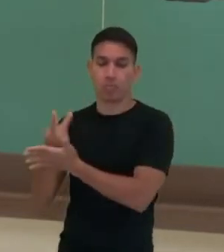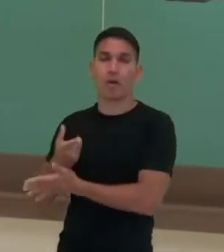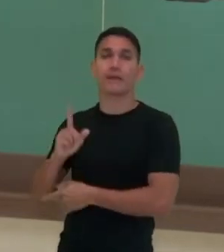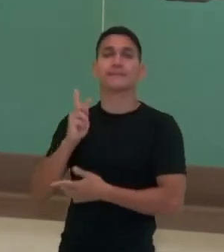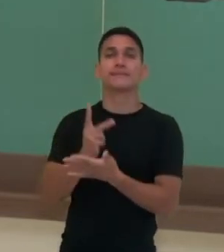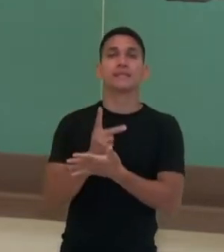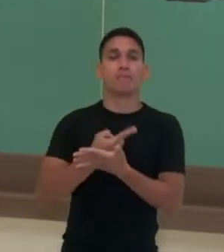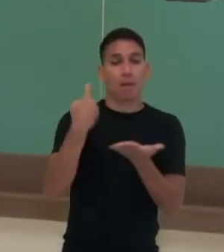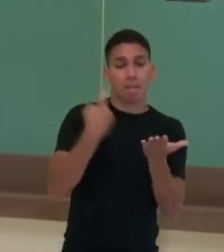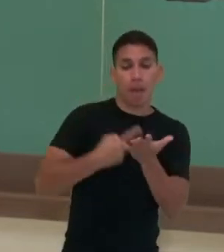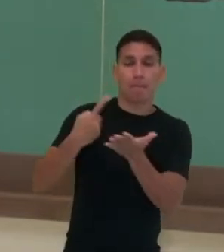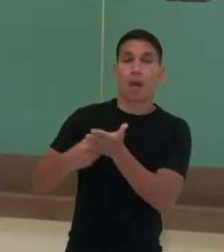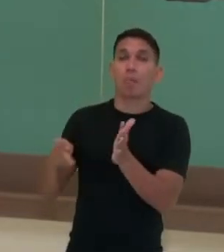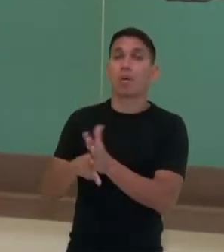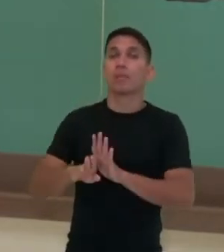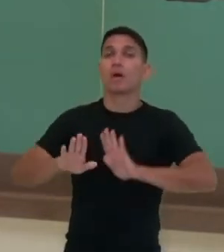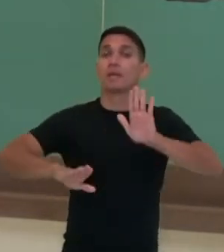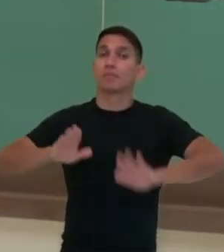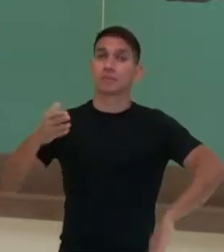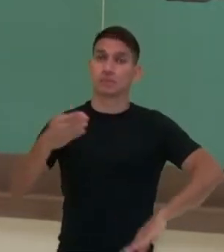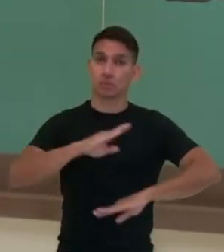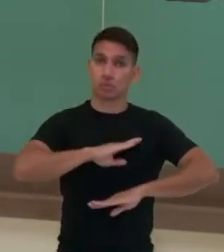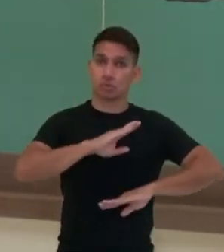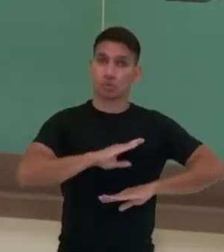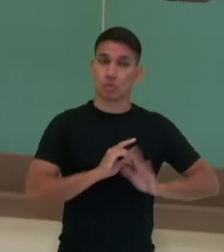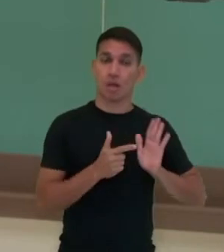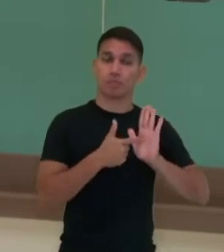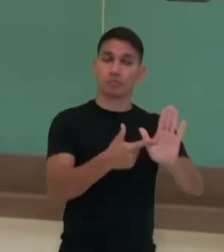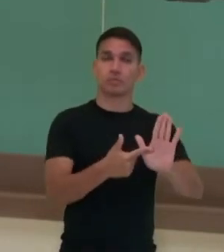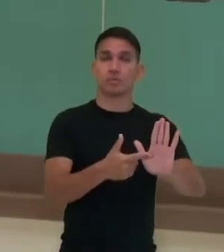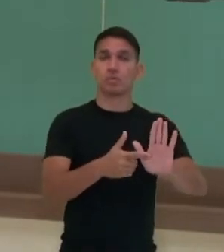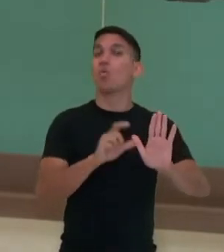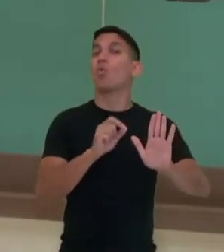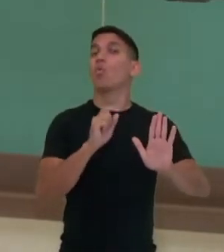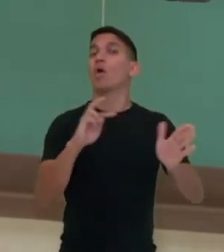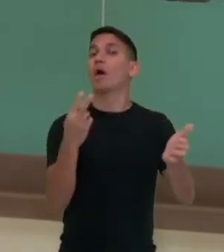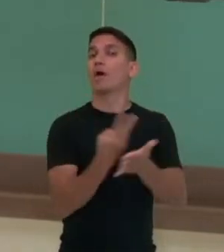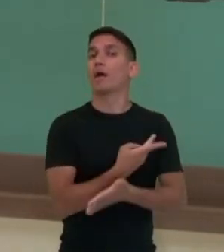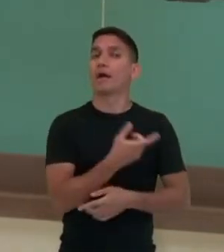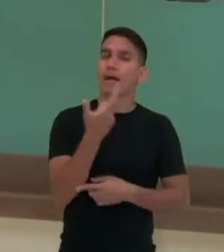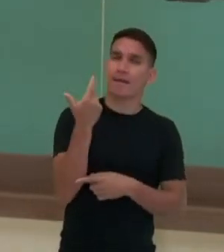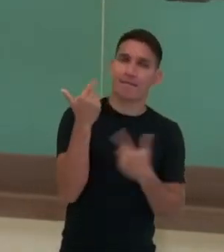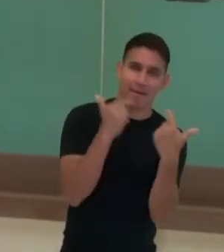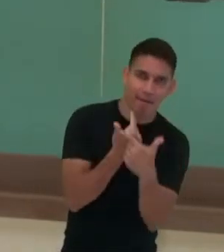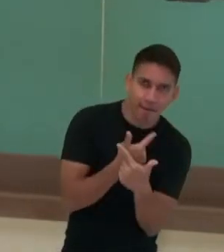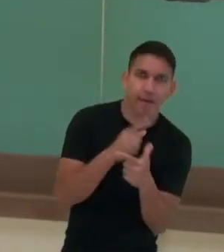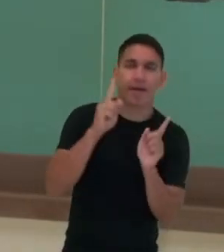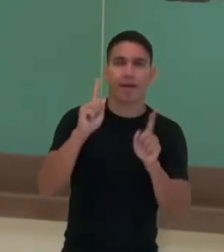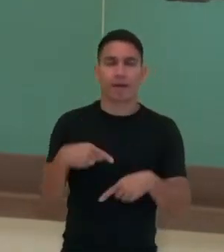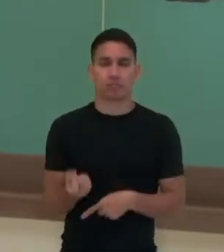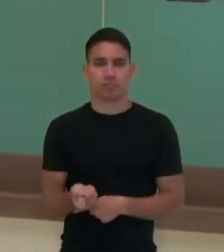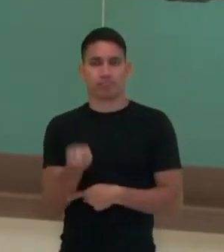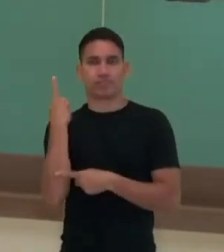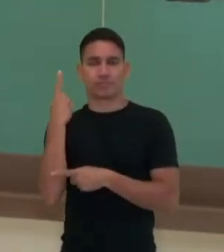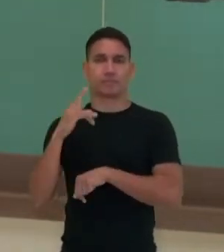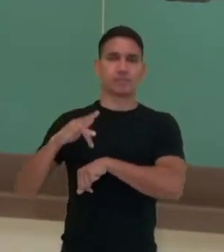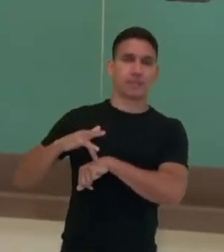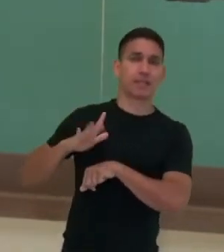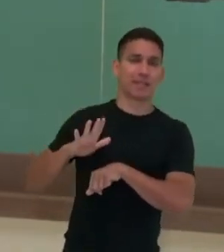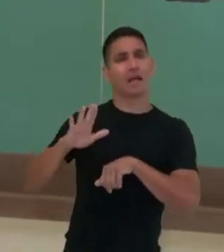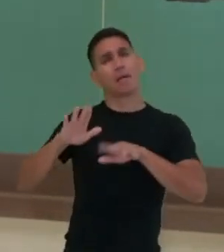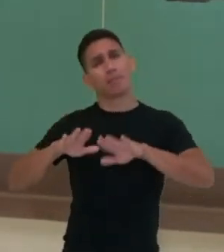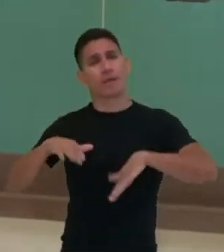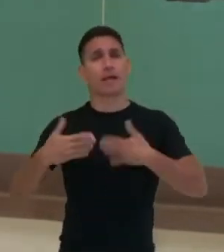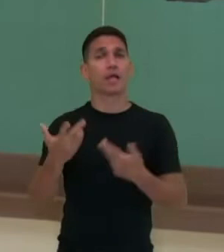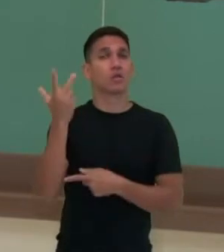de acordo com a situação que está sendo colocada ali como engraçada, como inusitada. Geralmente é